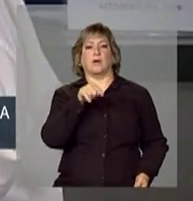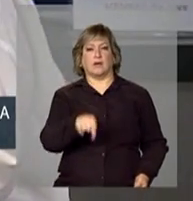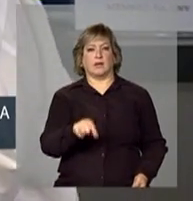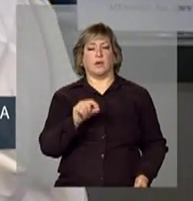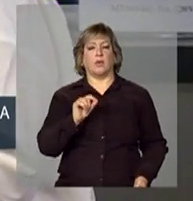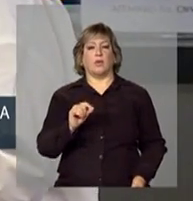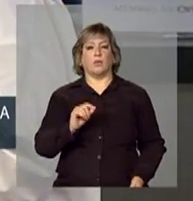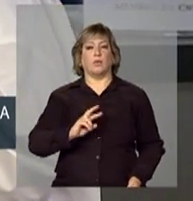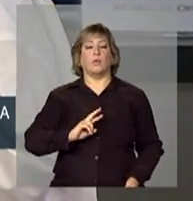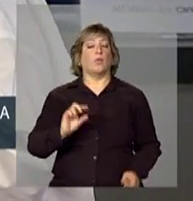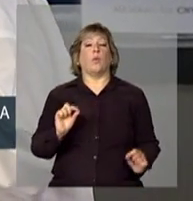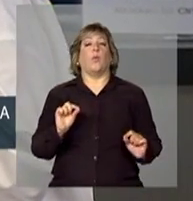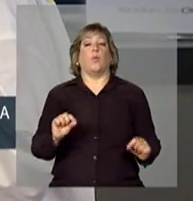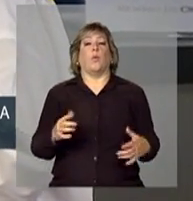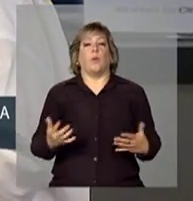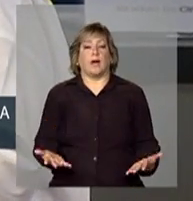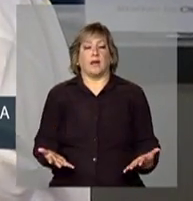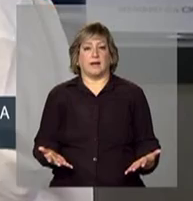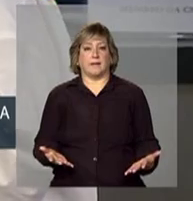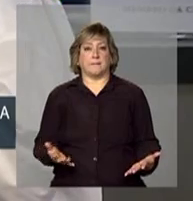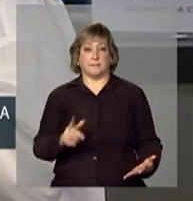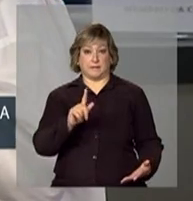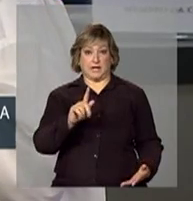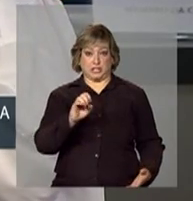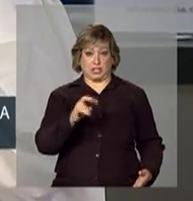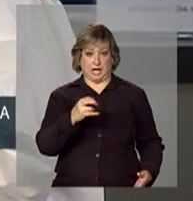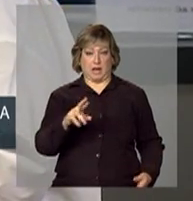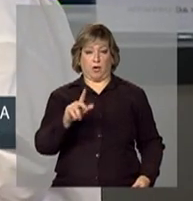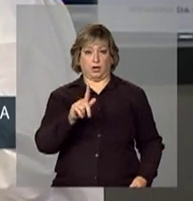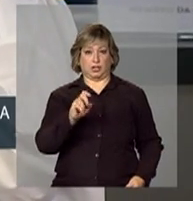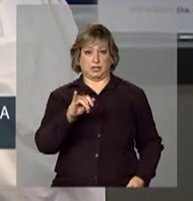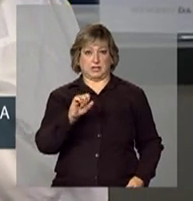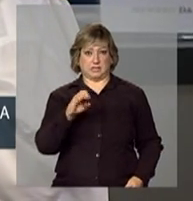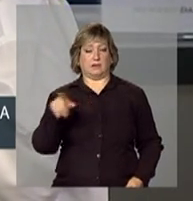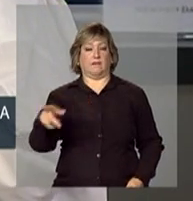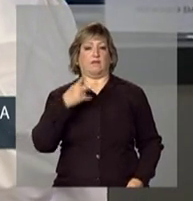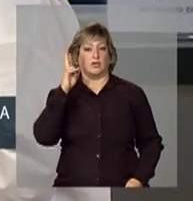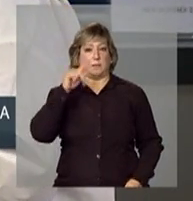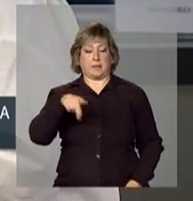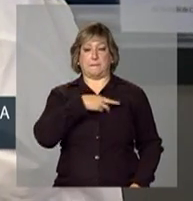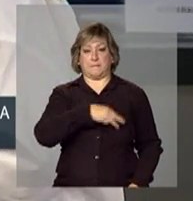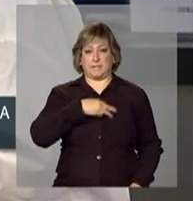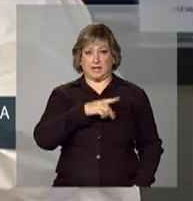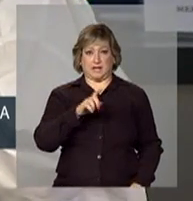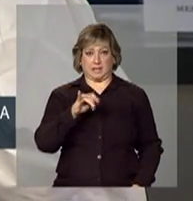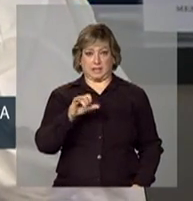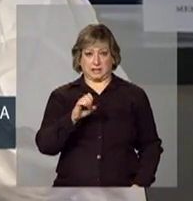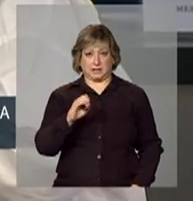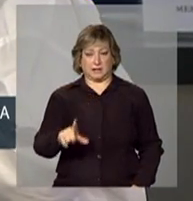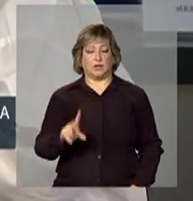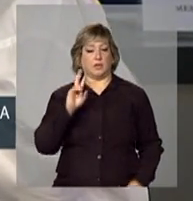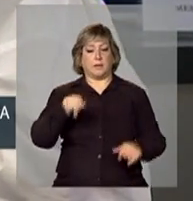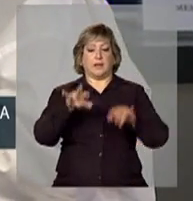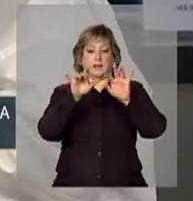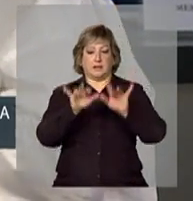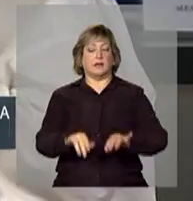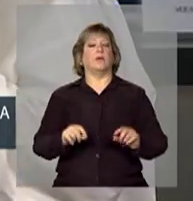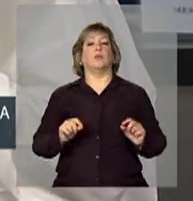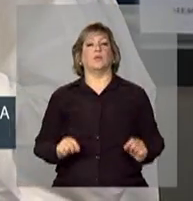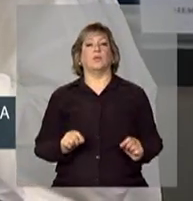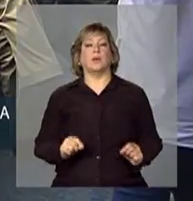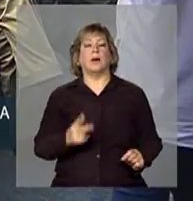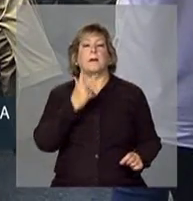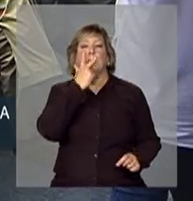que se celebra, o que o general Geisel celebra com a missão Geisel e com o relatório Geisel, é uma espécie